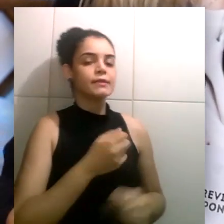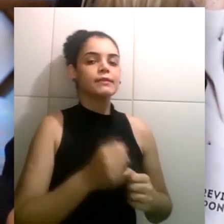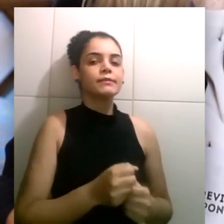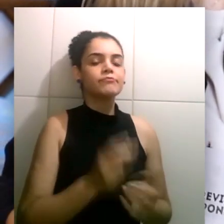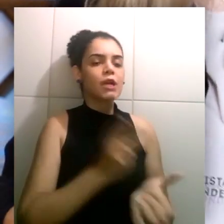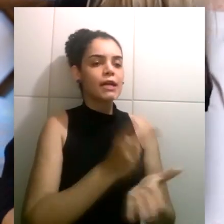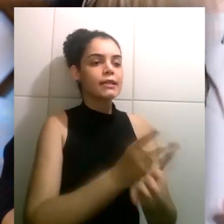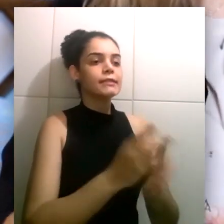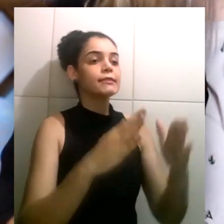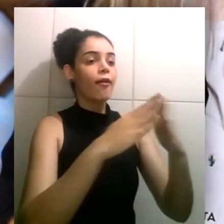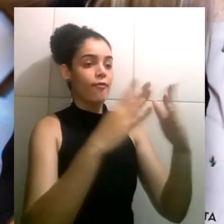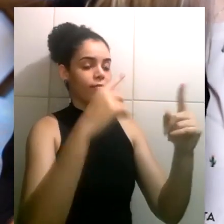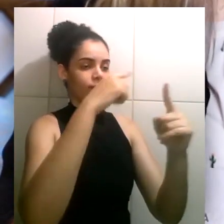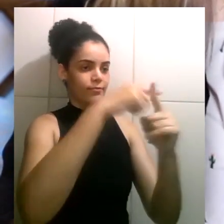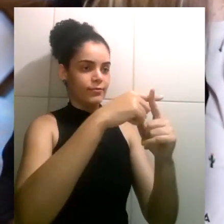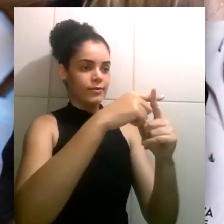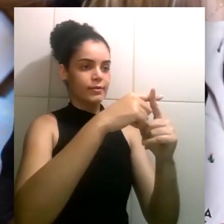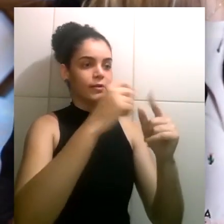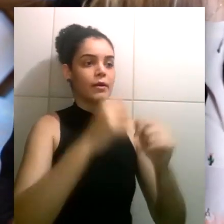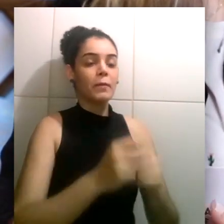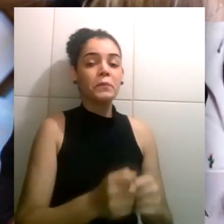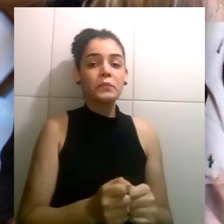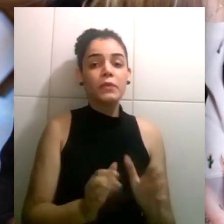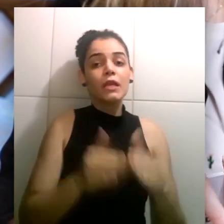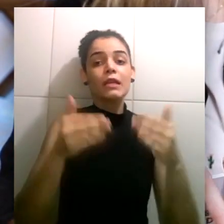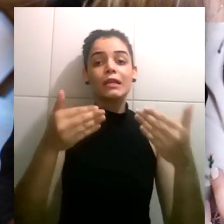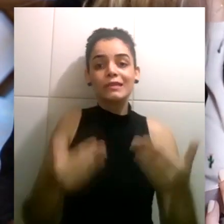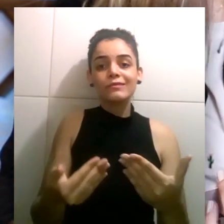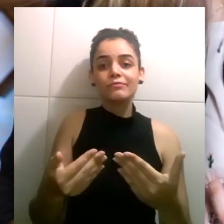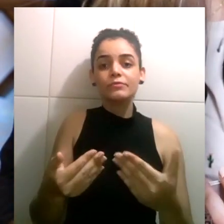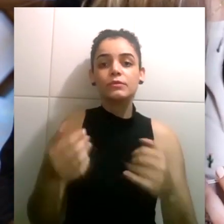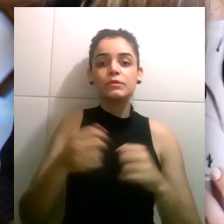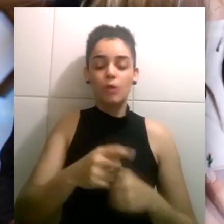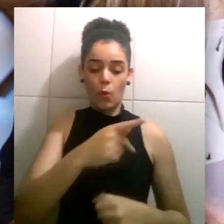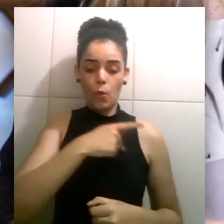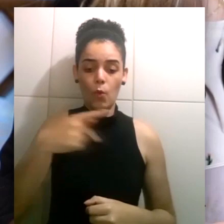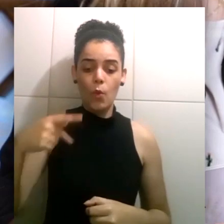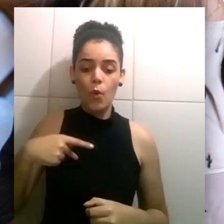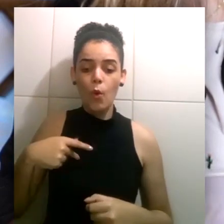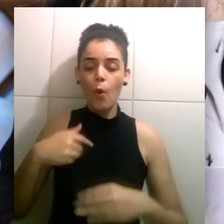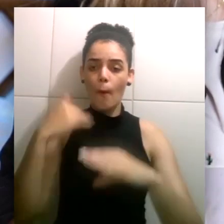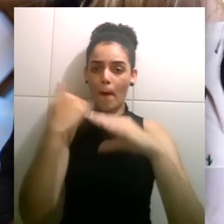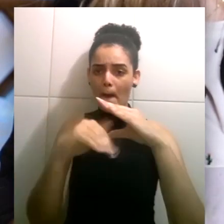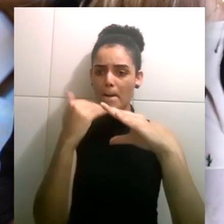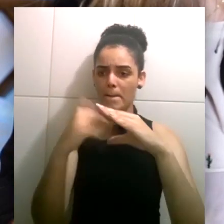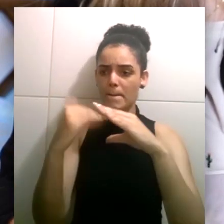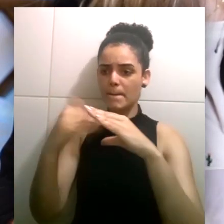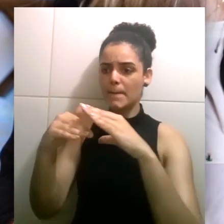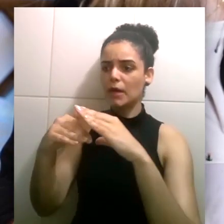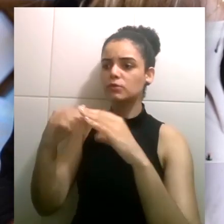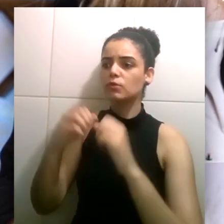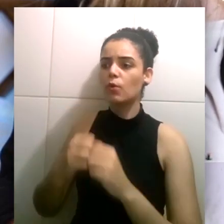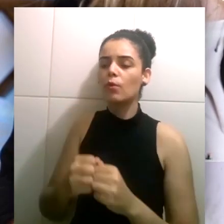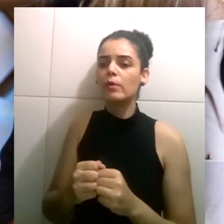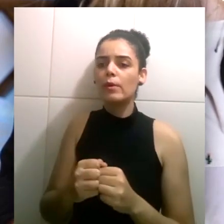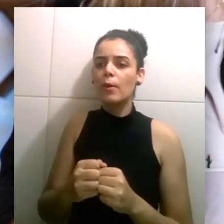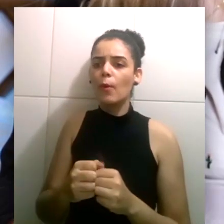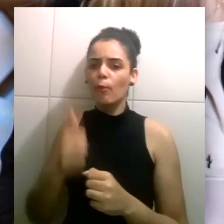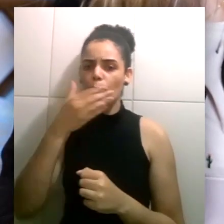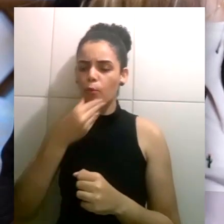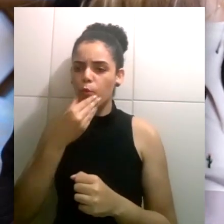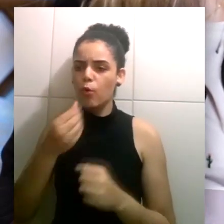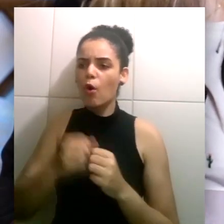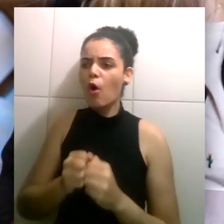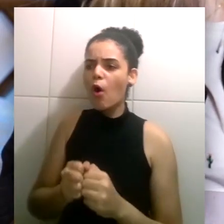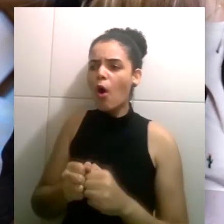Igreja americana. Daí o pastor de adoração enviou pro produtor, que hoje é o produtor do Jesus Culture, e falou: olha, a música